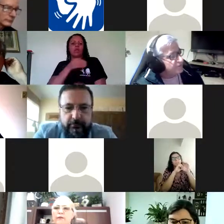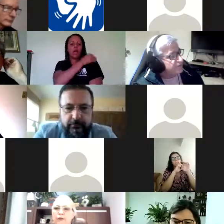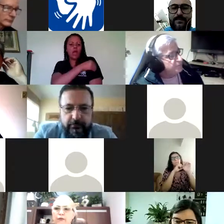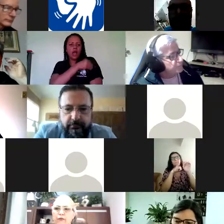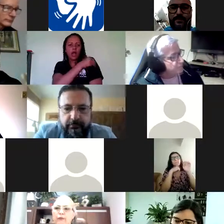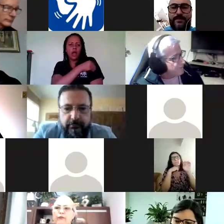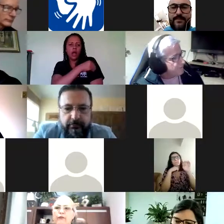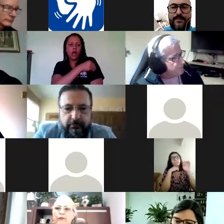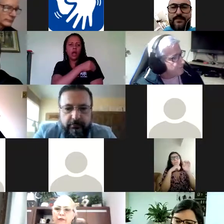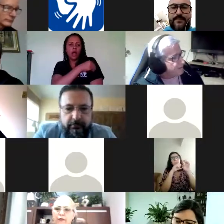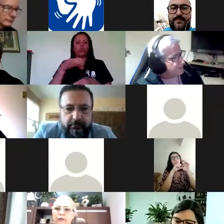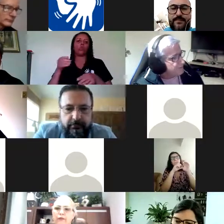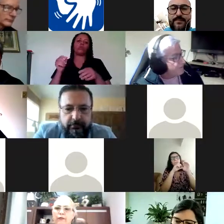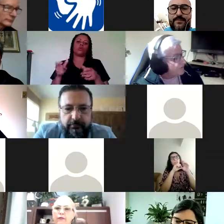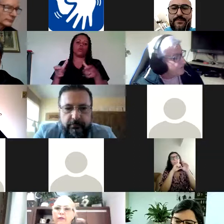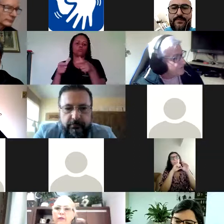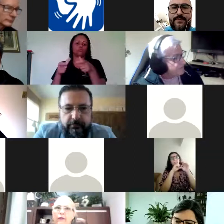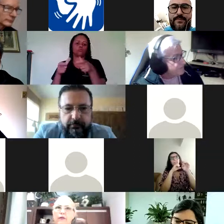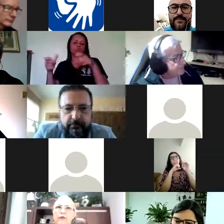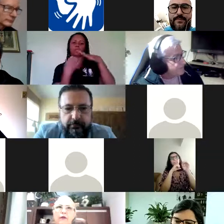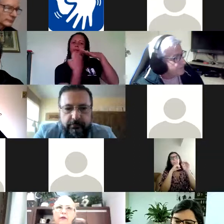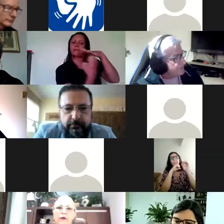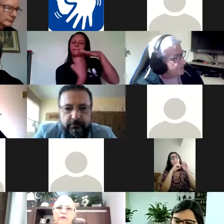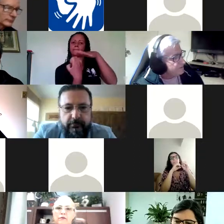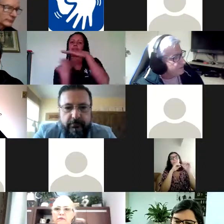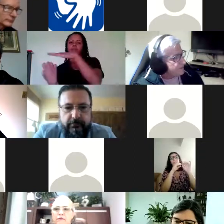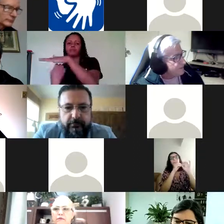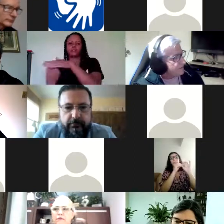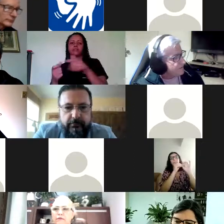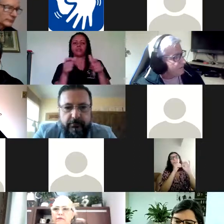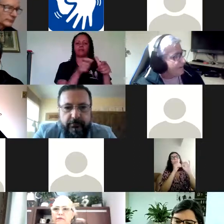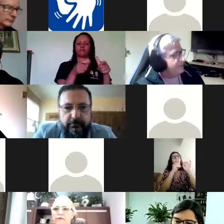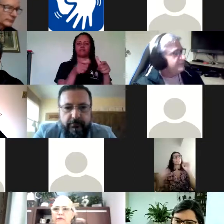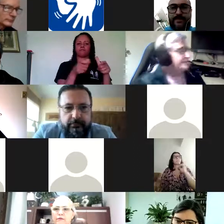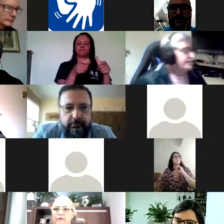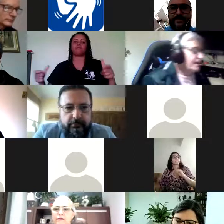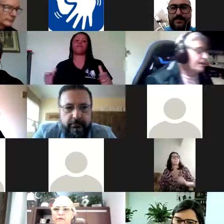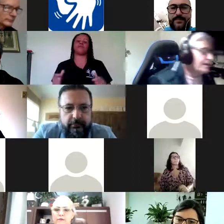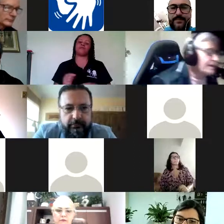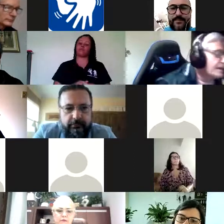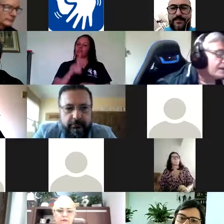bom senso por parte dos empregadores. Não é fácil, entendeu? Mas